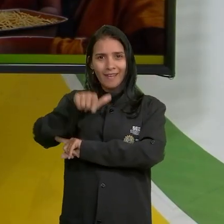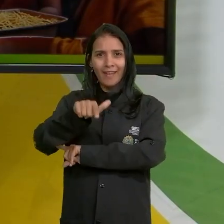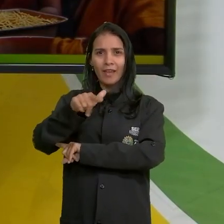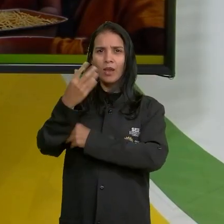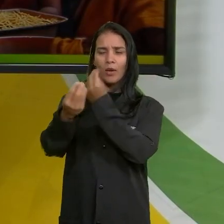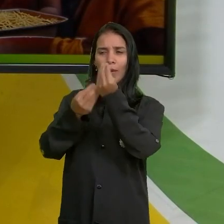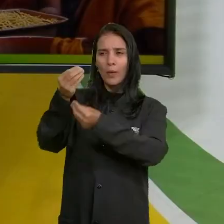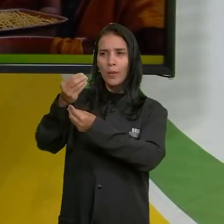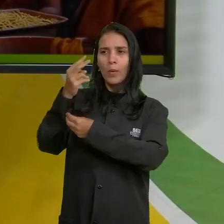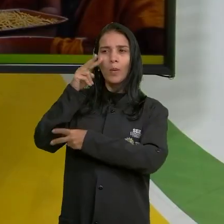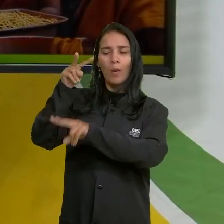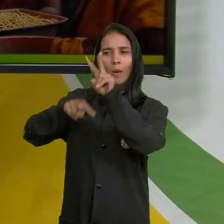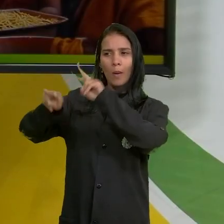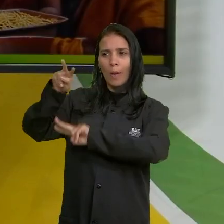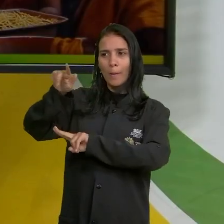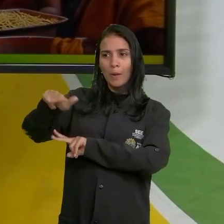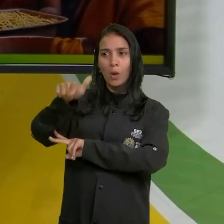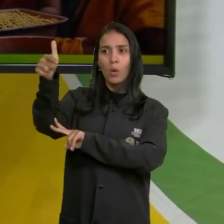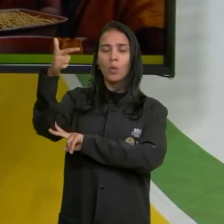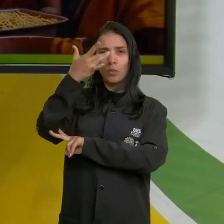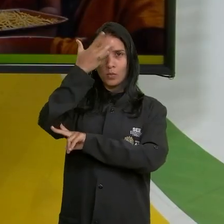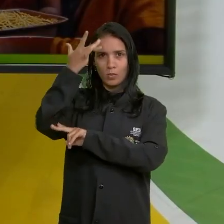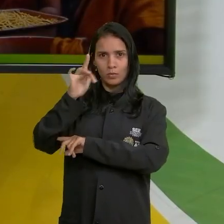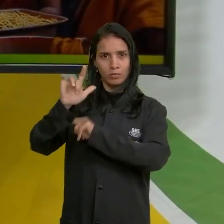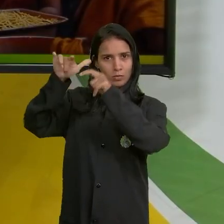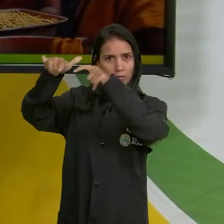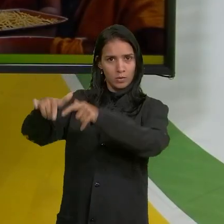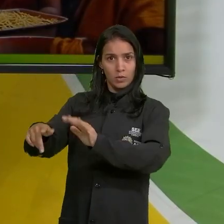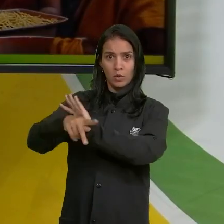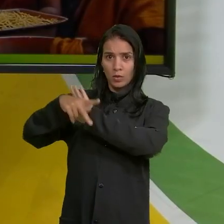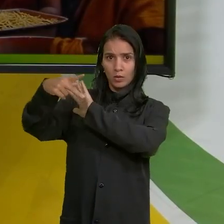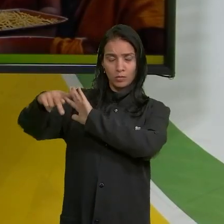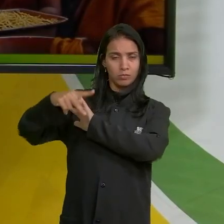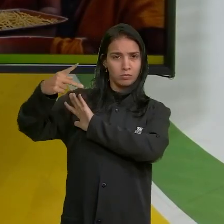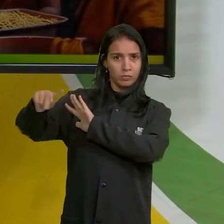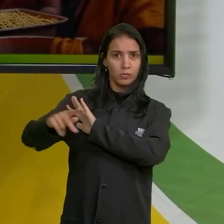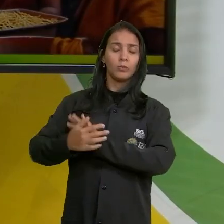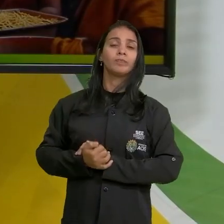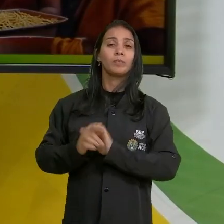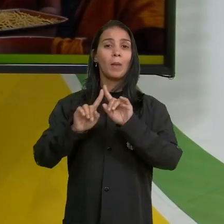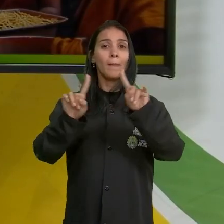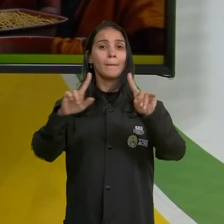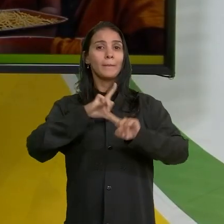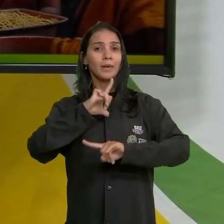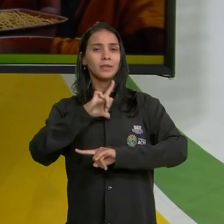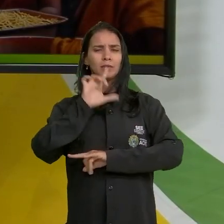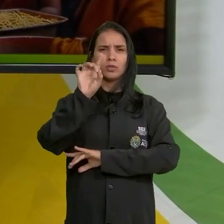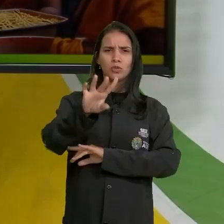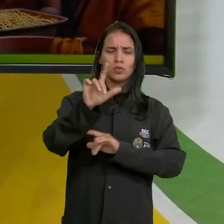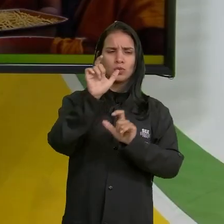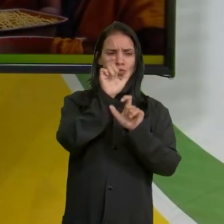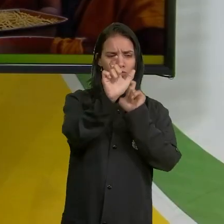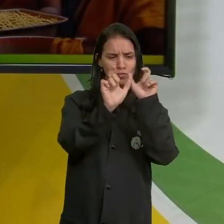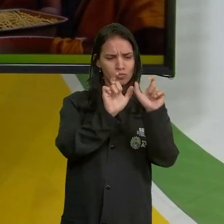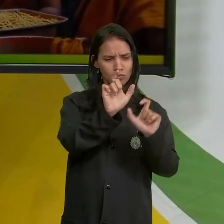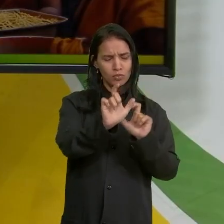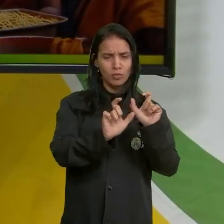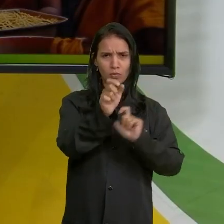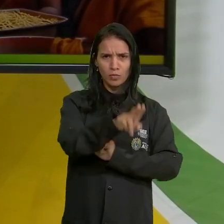alteridade. Ressaltando que, além dessas palavras, além desses termos serem utilizados